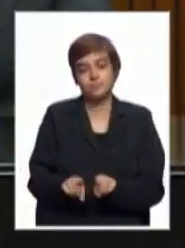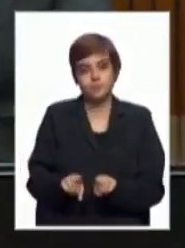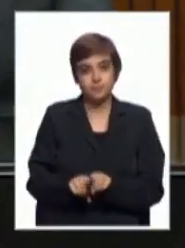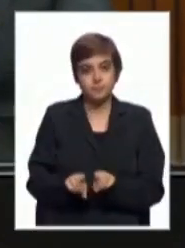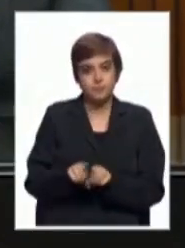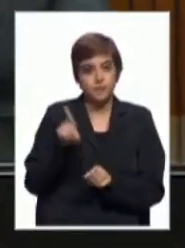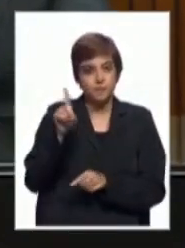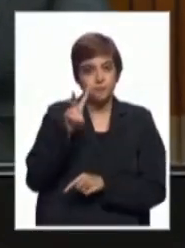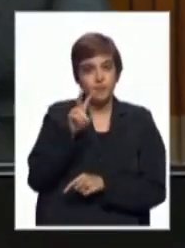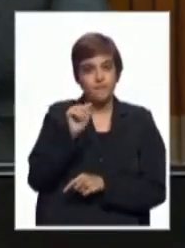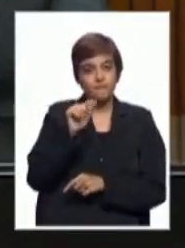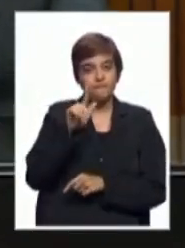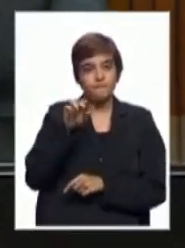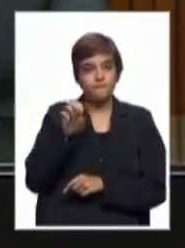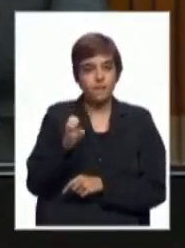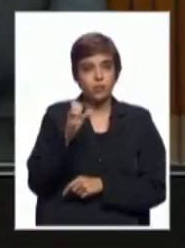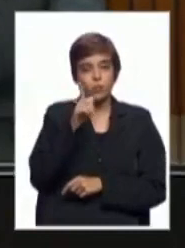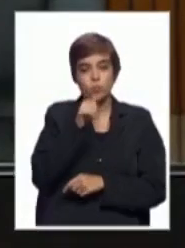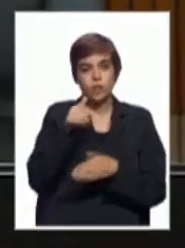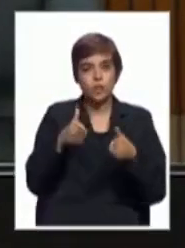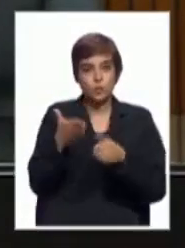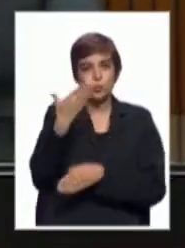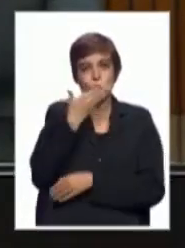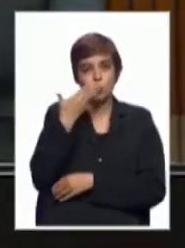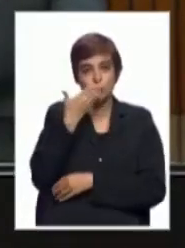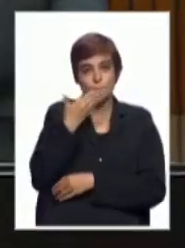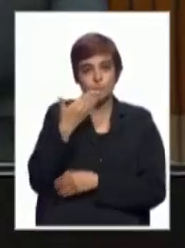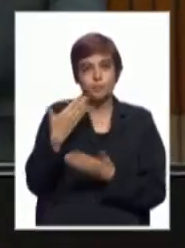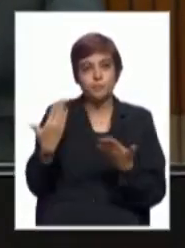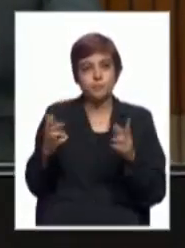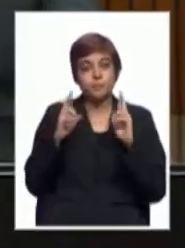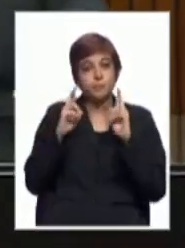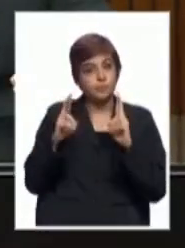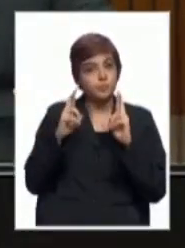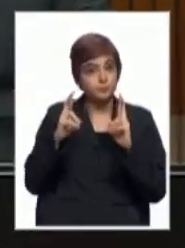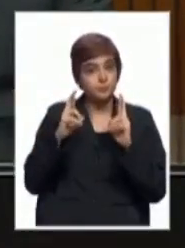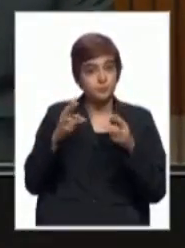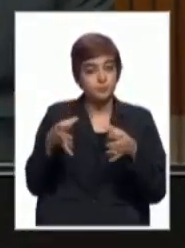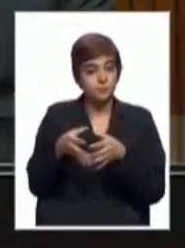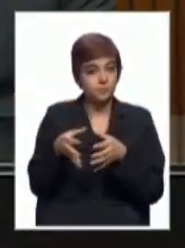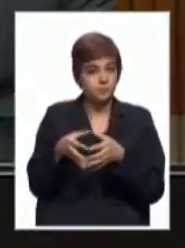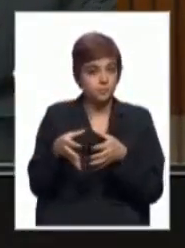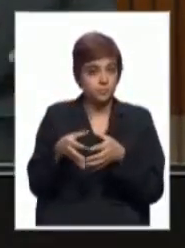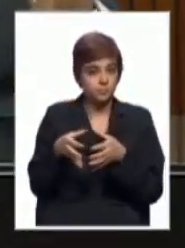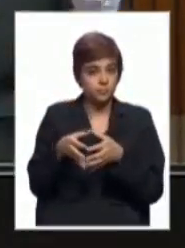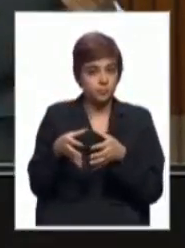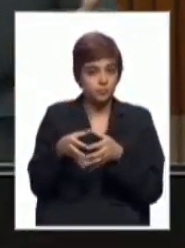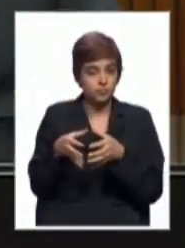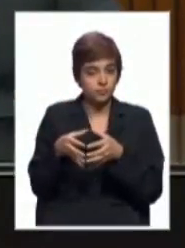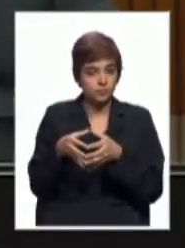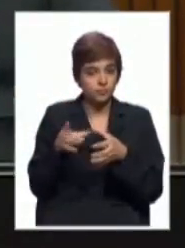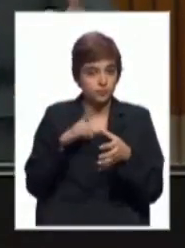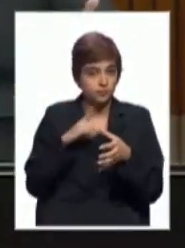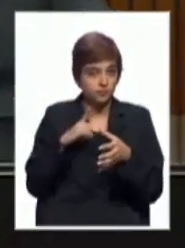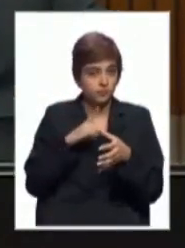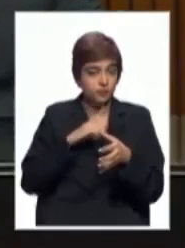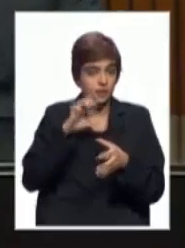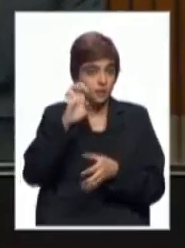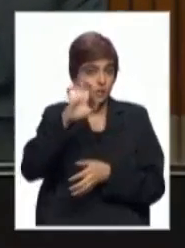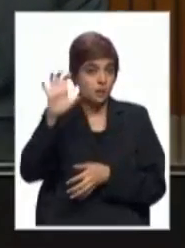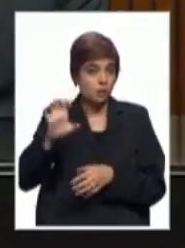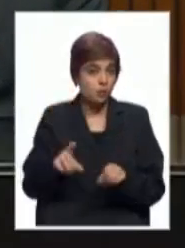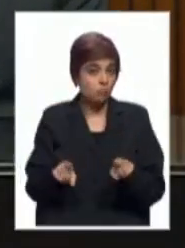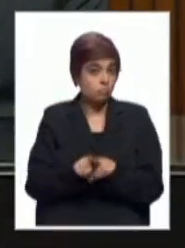Doce. E destacou a responsabilidade da Casa ao lado de outros órgãos das três esferas, né, estadual, federal